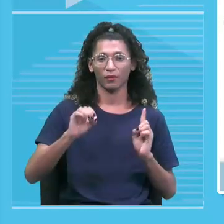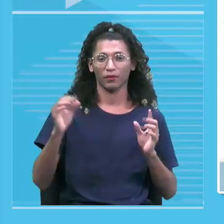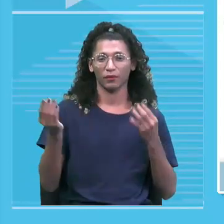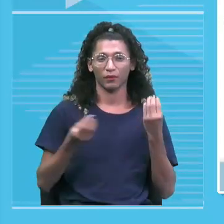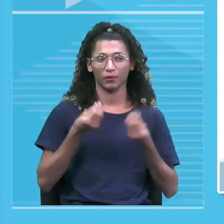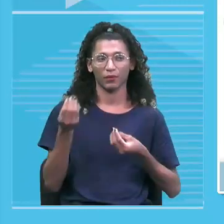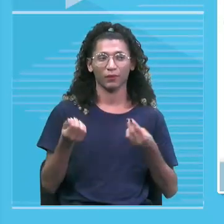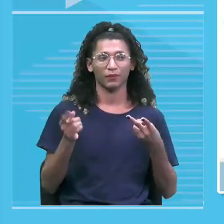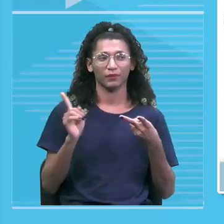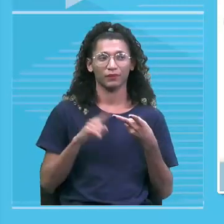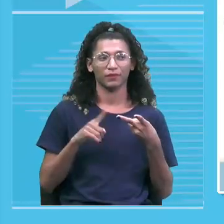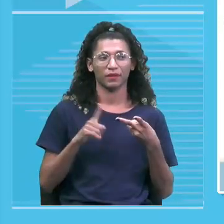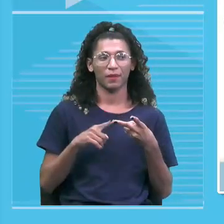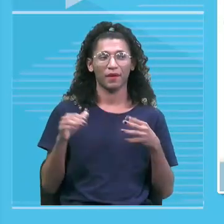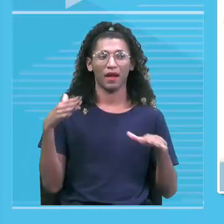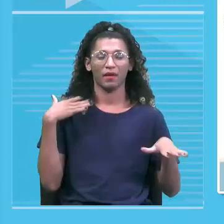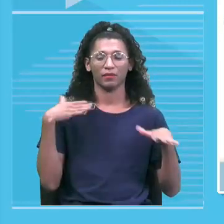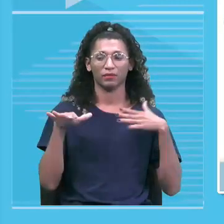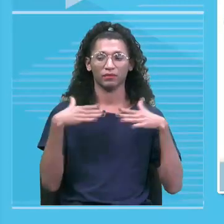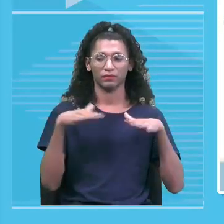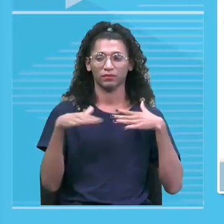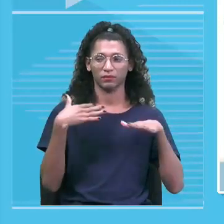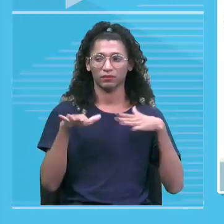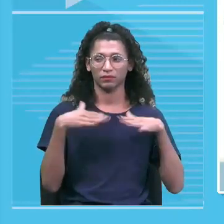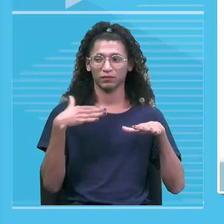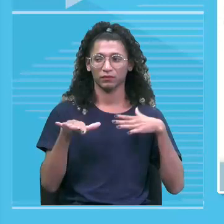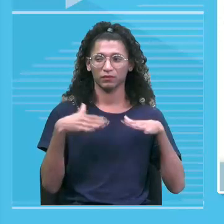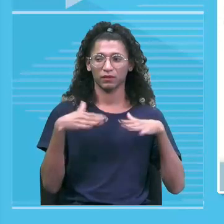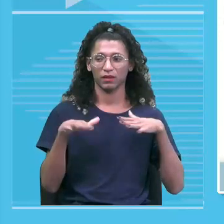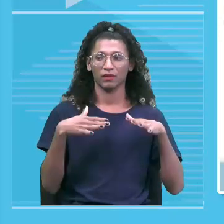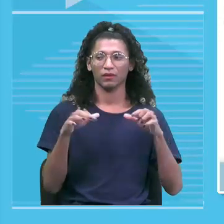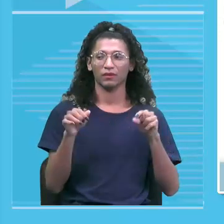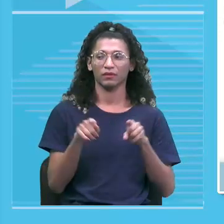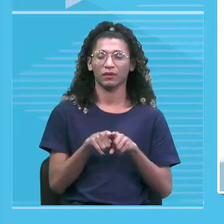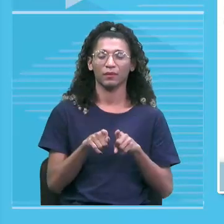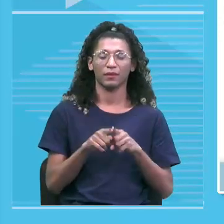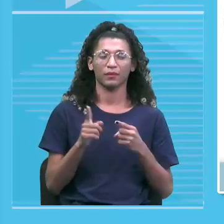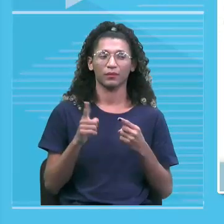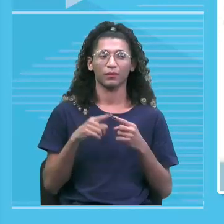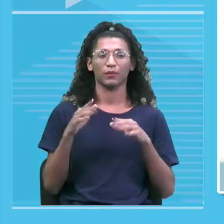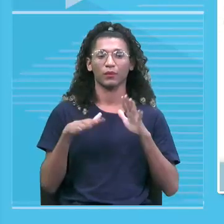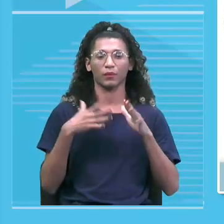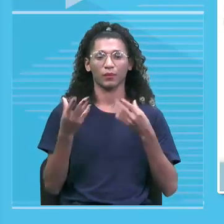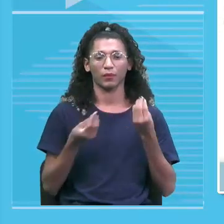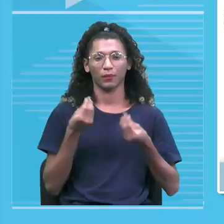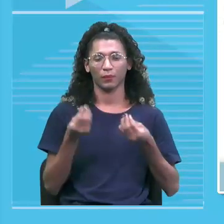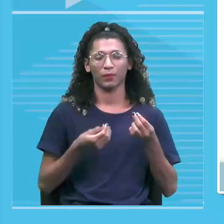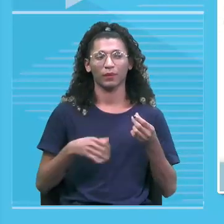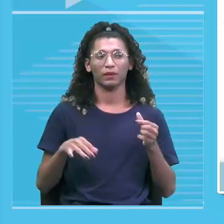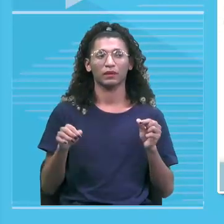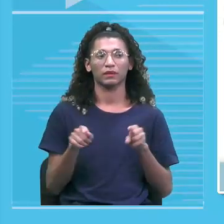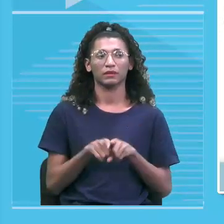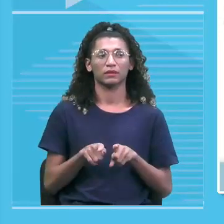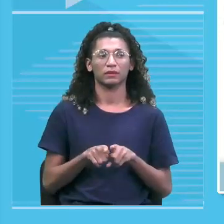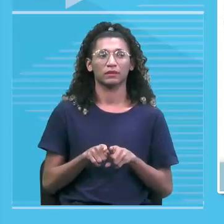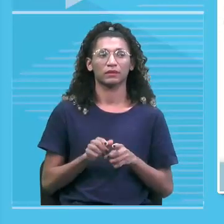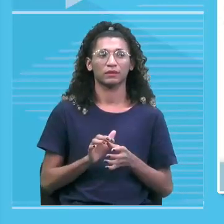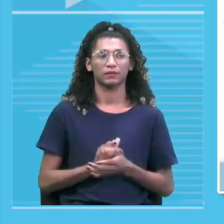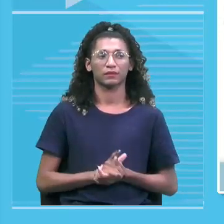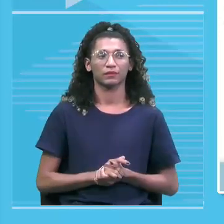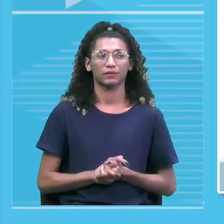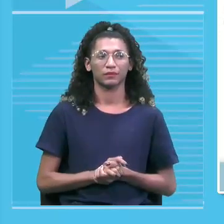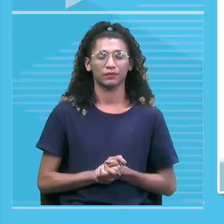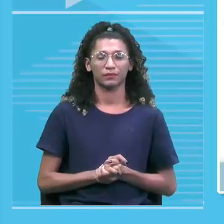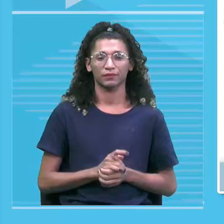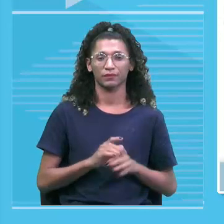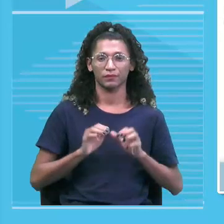quanto a sua vibração a maneira como ela vibra e quanto a